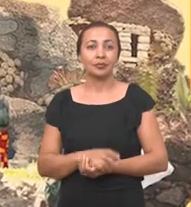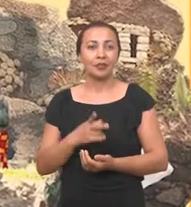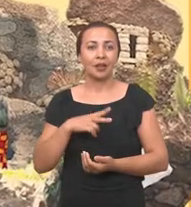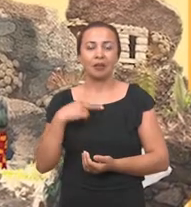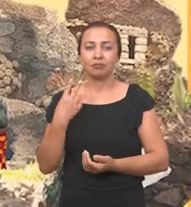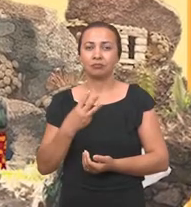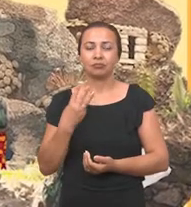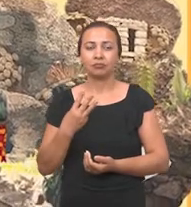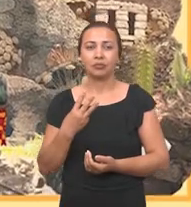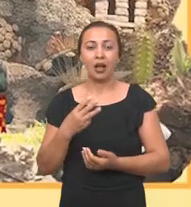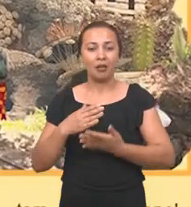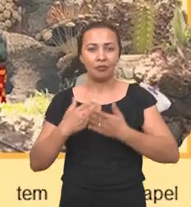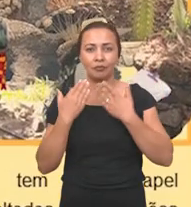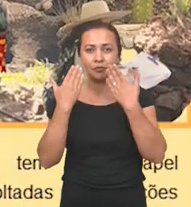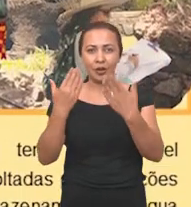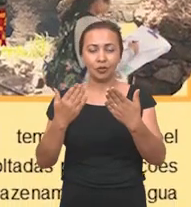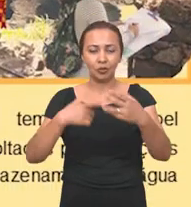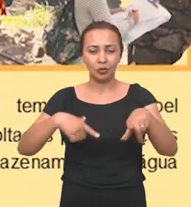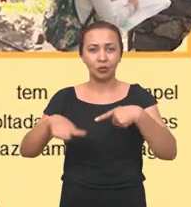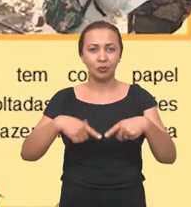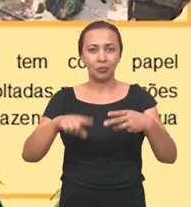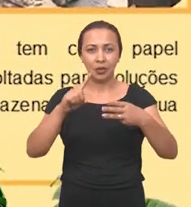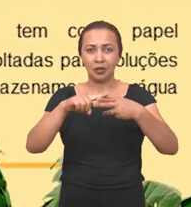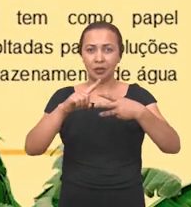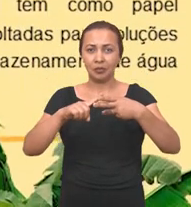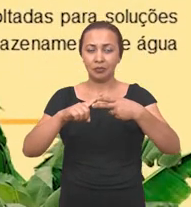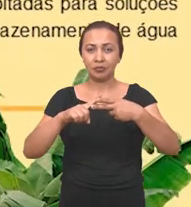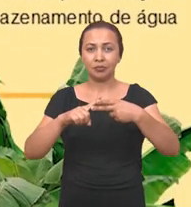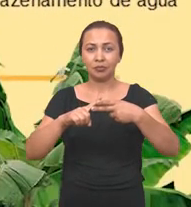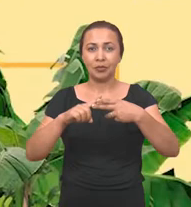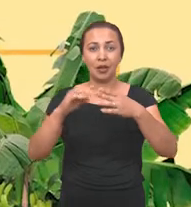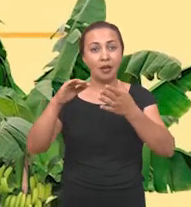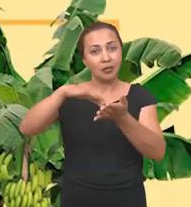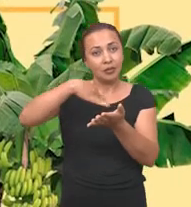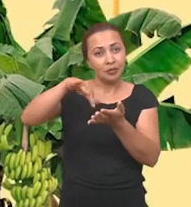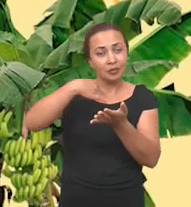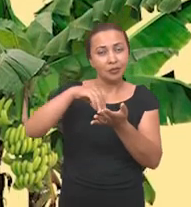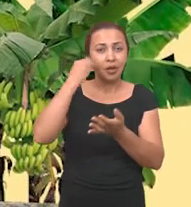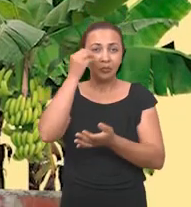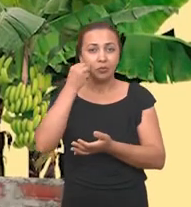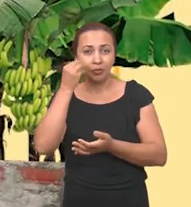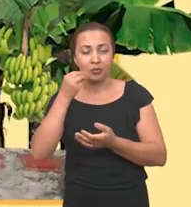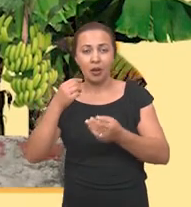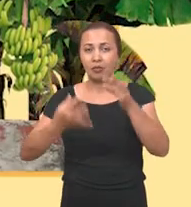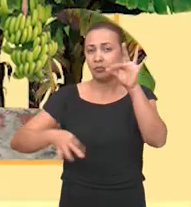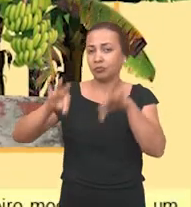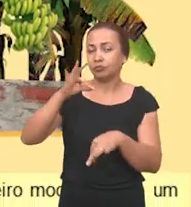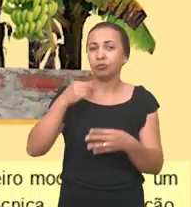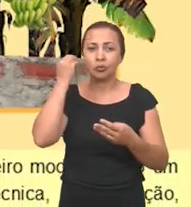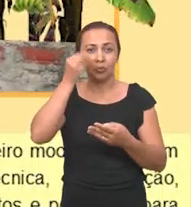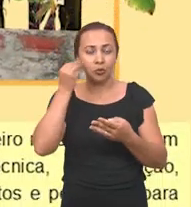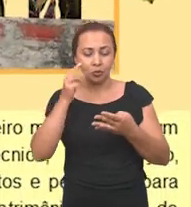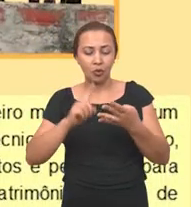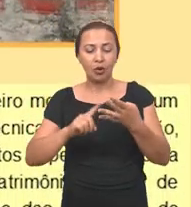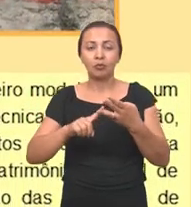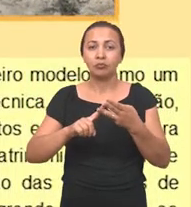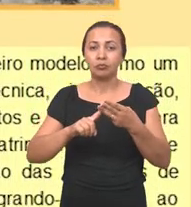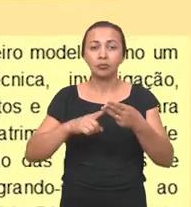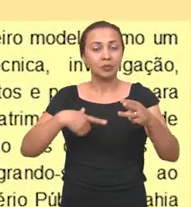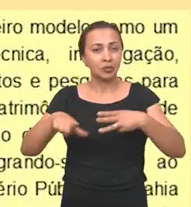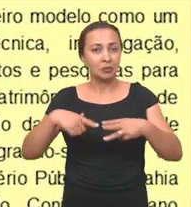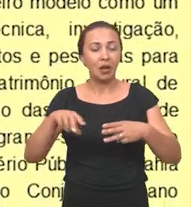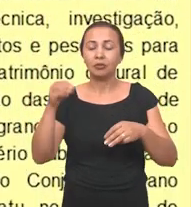Envolve três frentes de ação, que são o escritório experimental, o laboratório experimental e